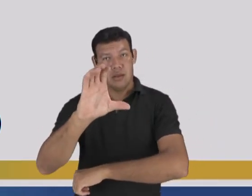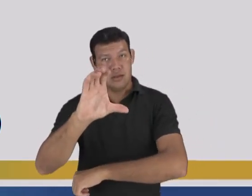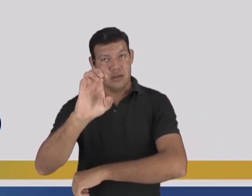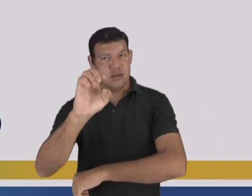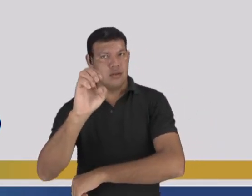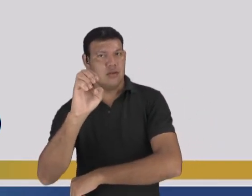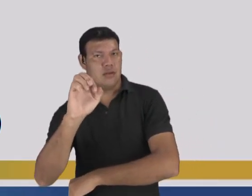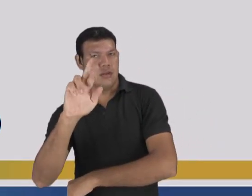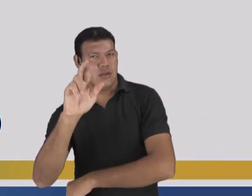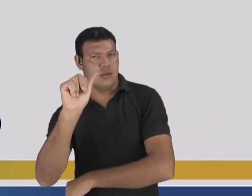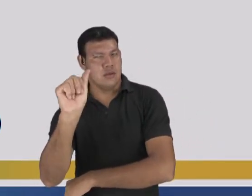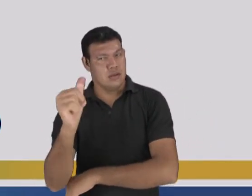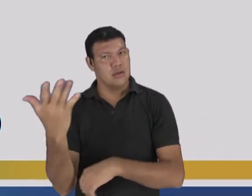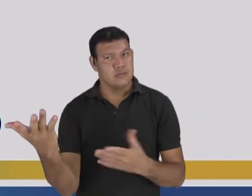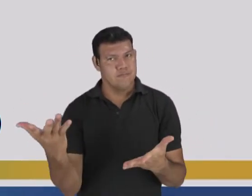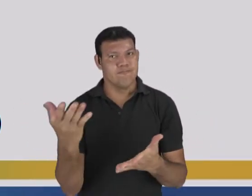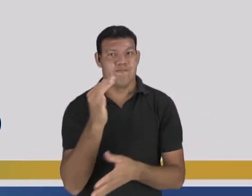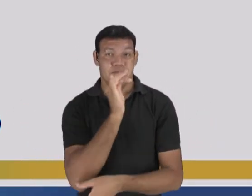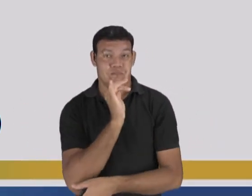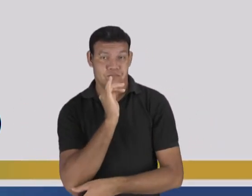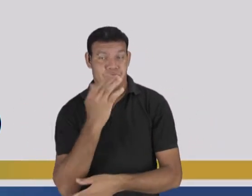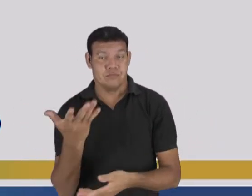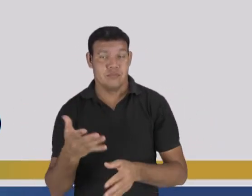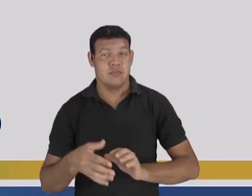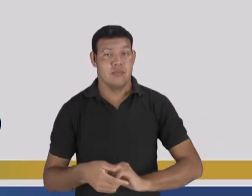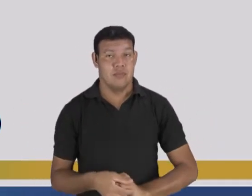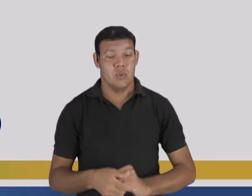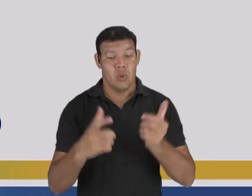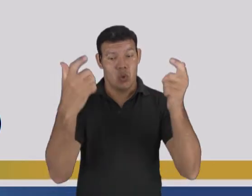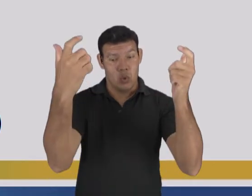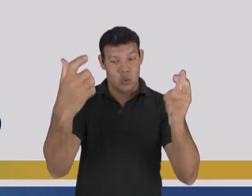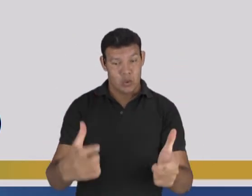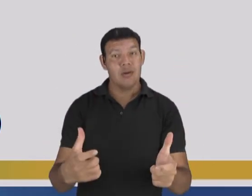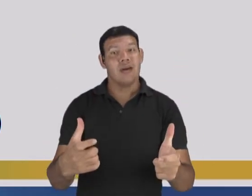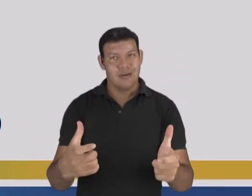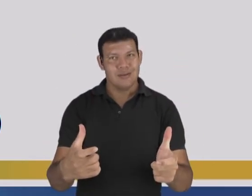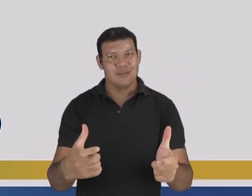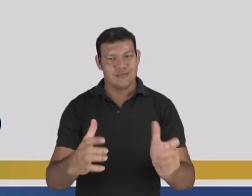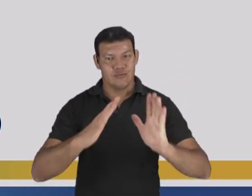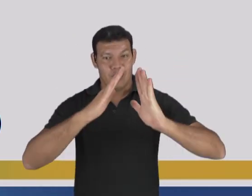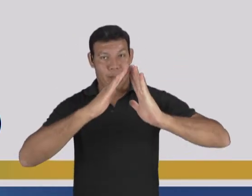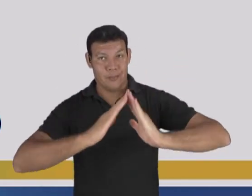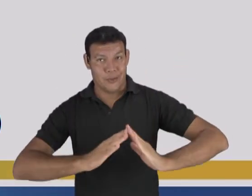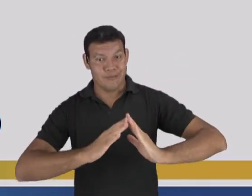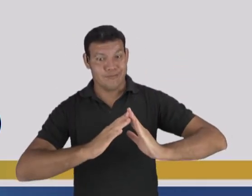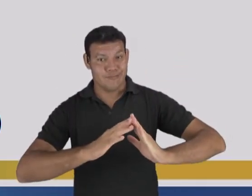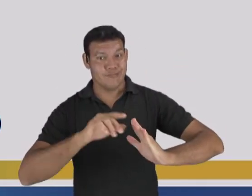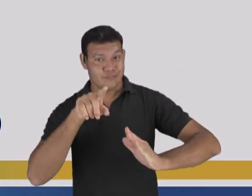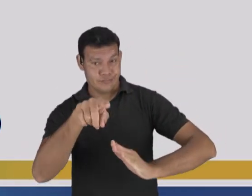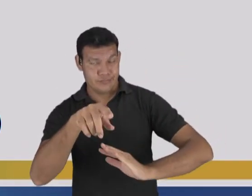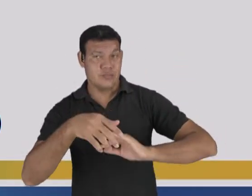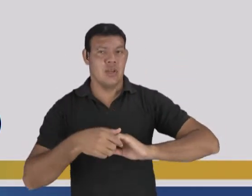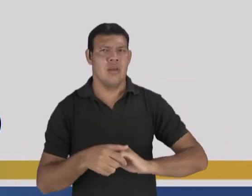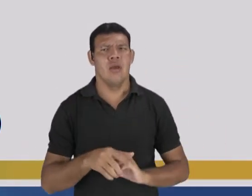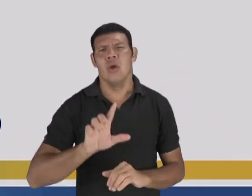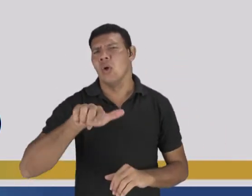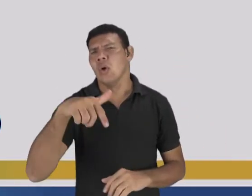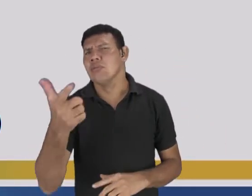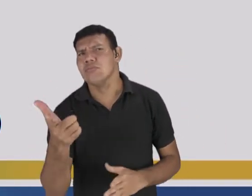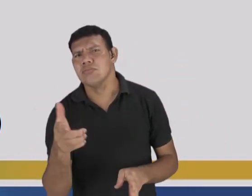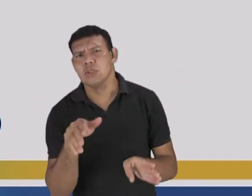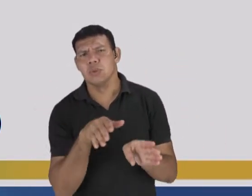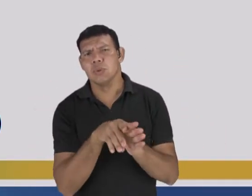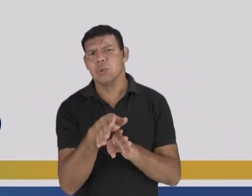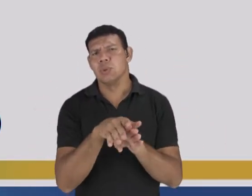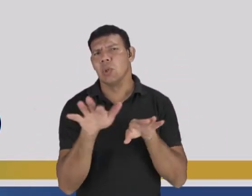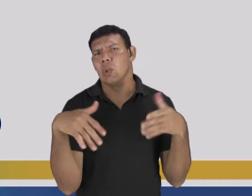exemplo, né? Eu moro na Avenida Ceará. Então, é o local da nossa residência. Ah, professor, e qual é a outra direção